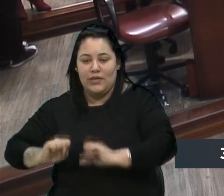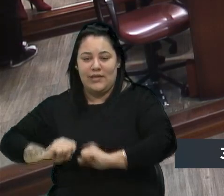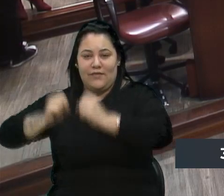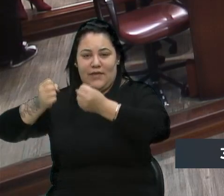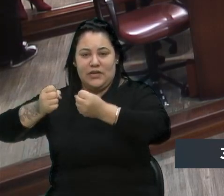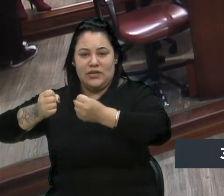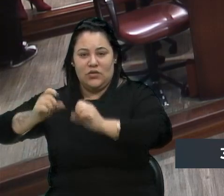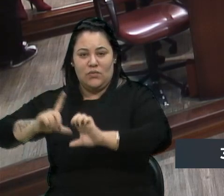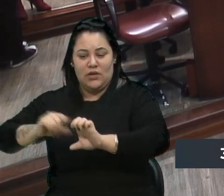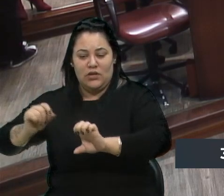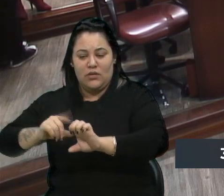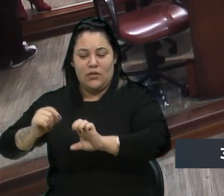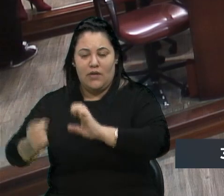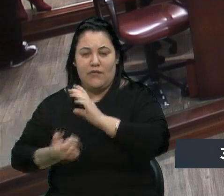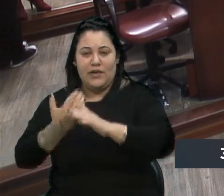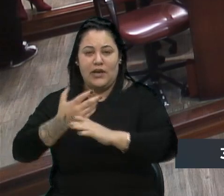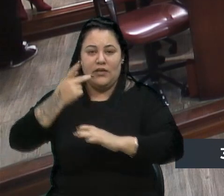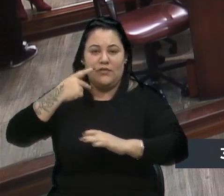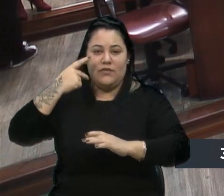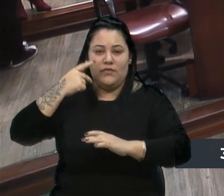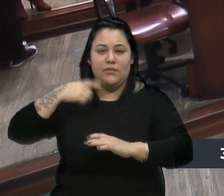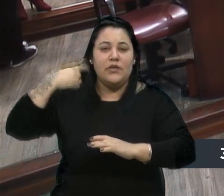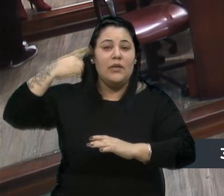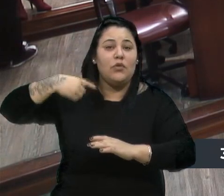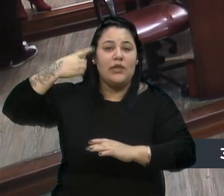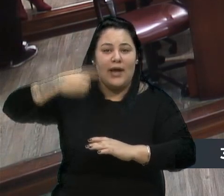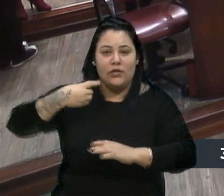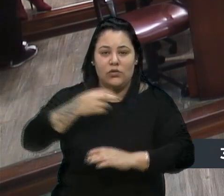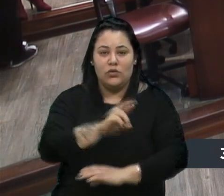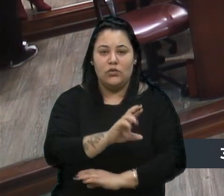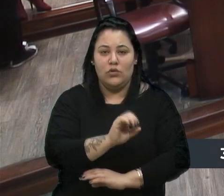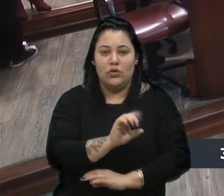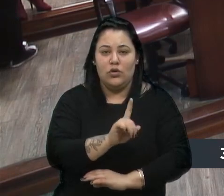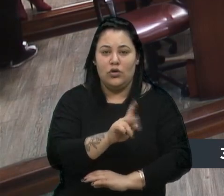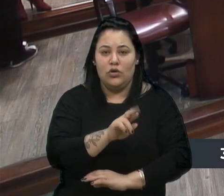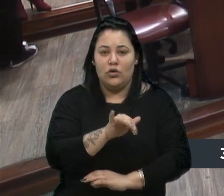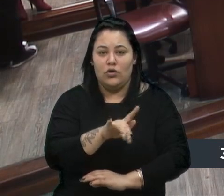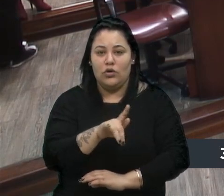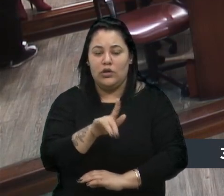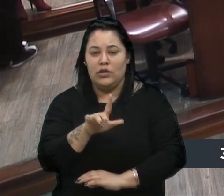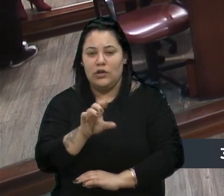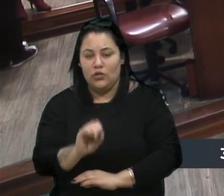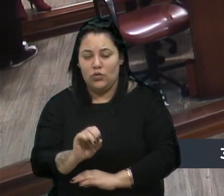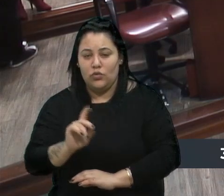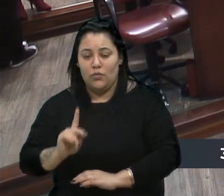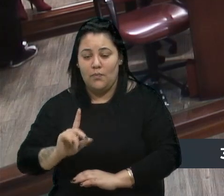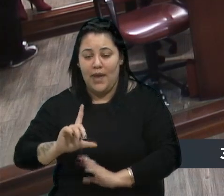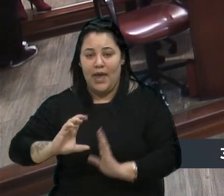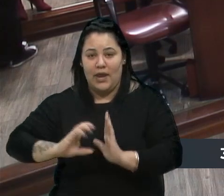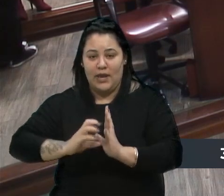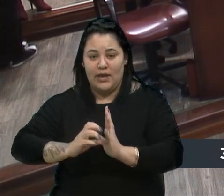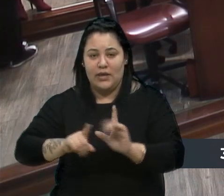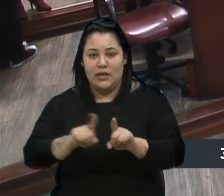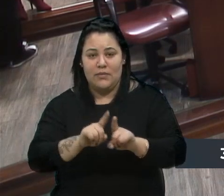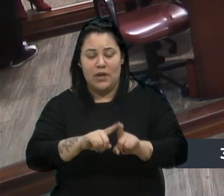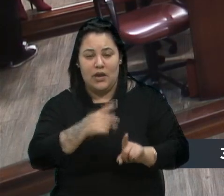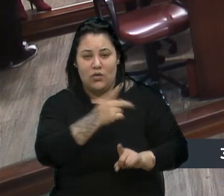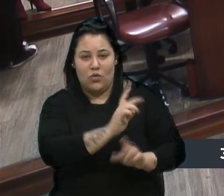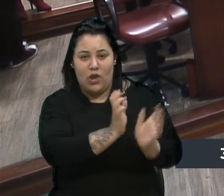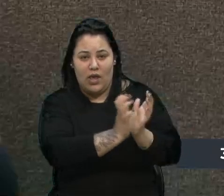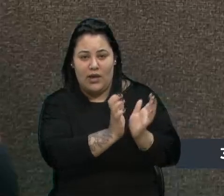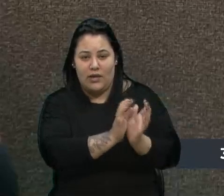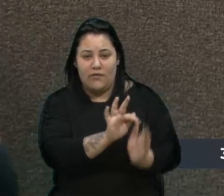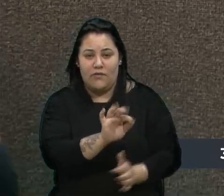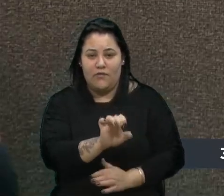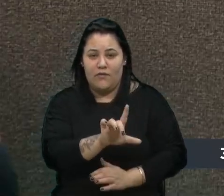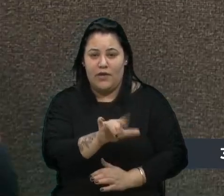criada pelo deputado Rodrigo Lorenzoni, do PL, e também por um colega seu, Felipe Camossato,